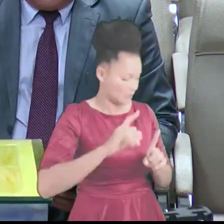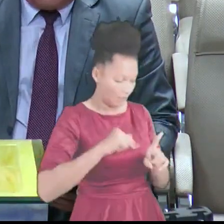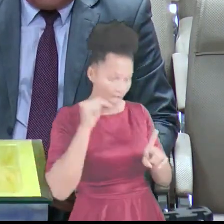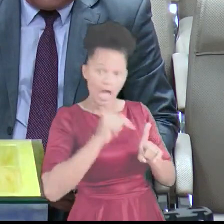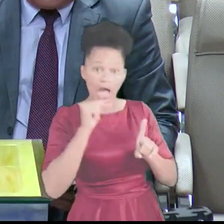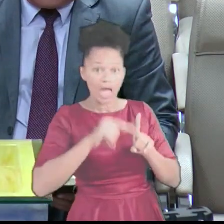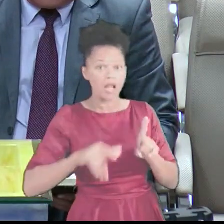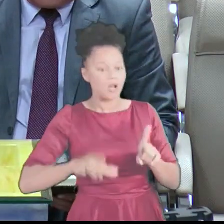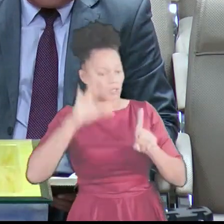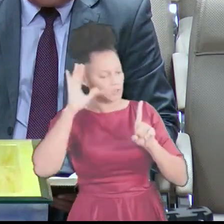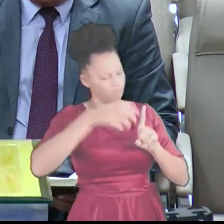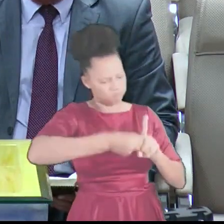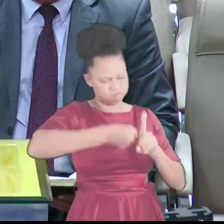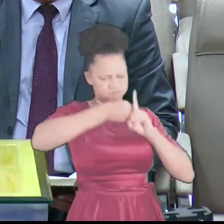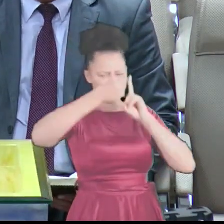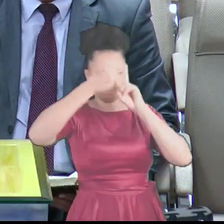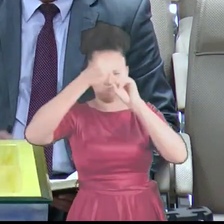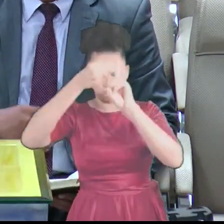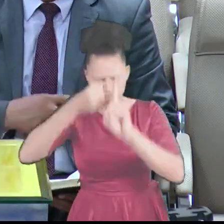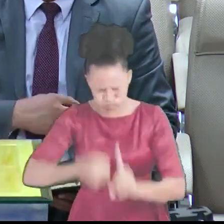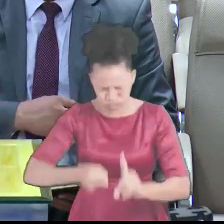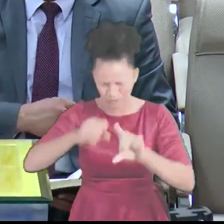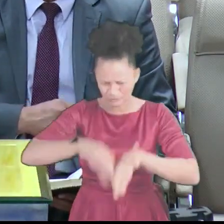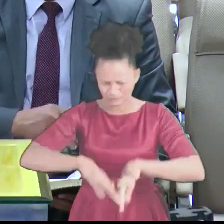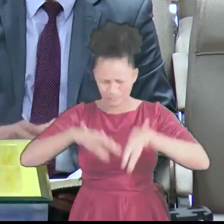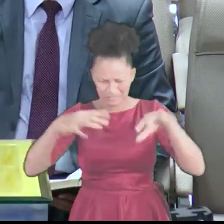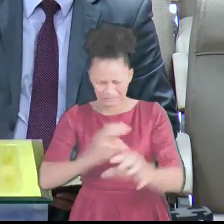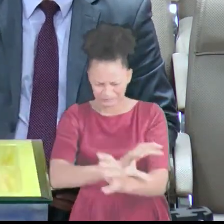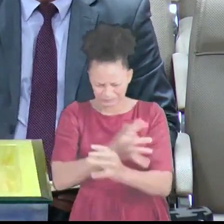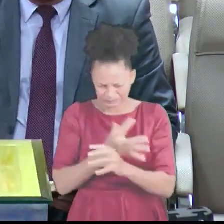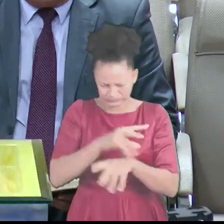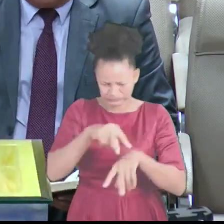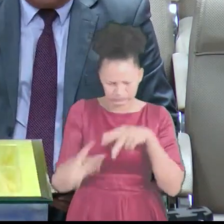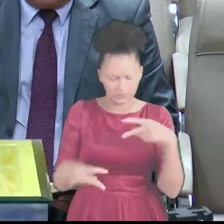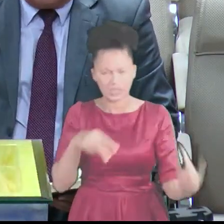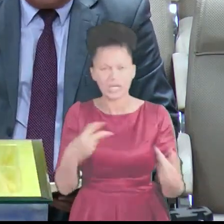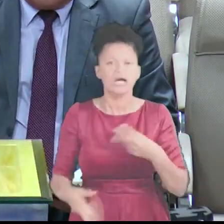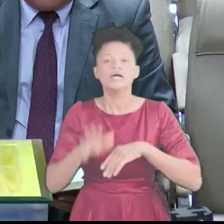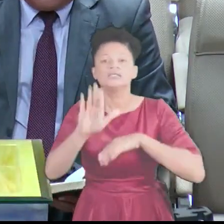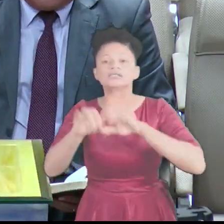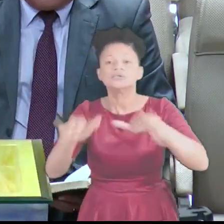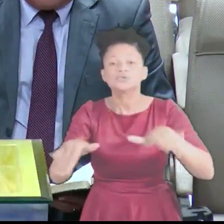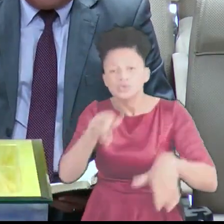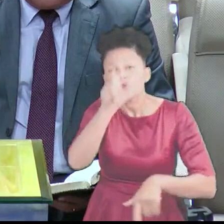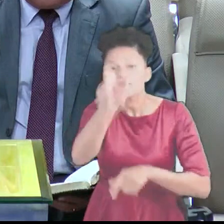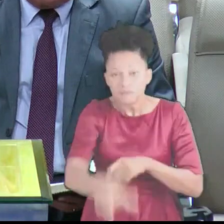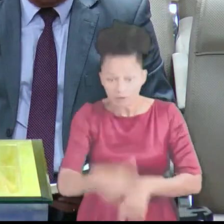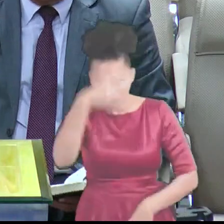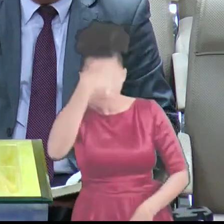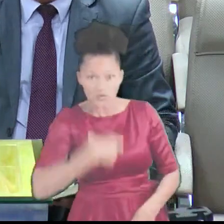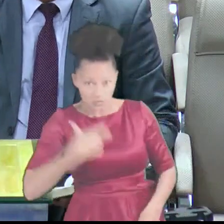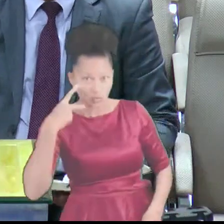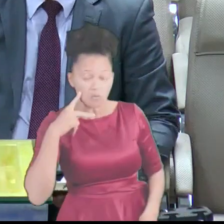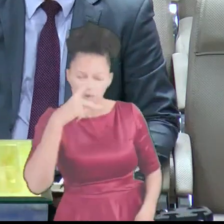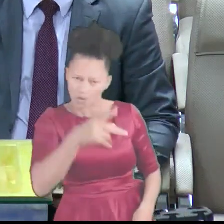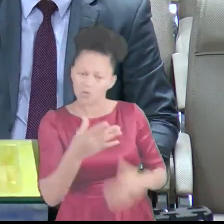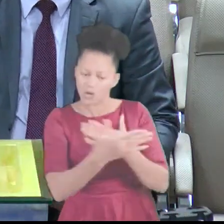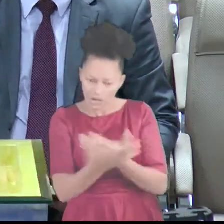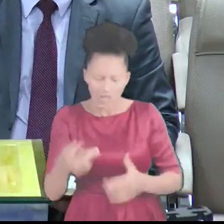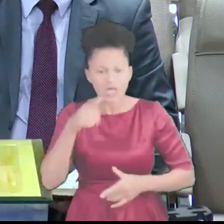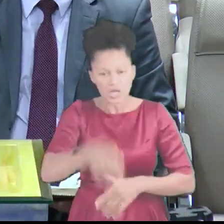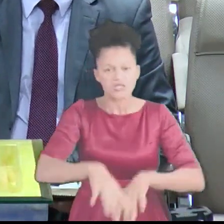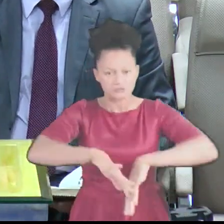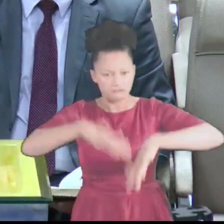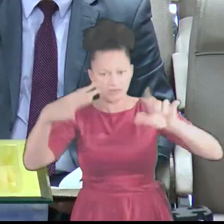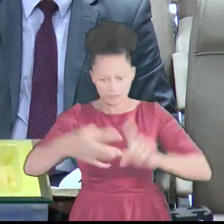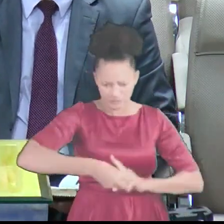o leva ao vale e coloca no meio de ossos. Deixa eu dizer, você profeta, esse vale aí foi Deus que